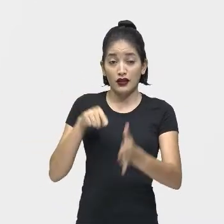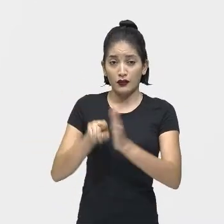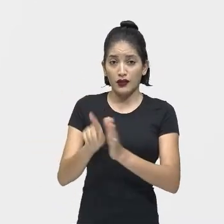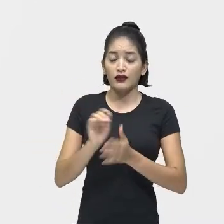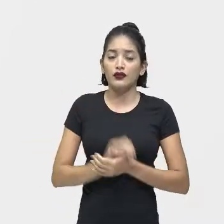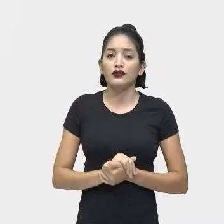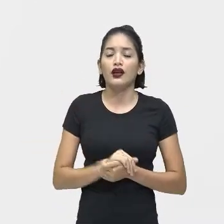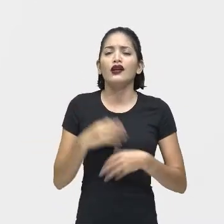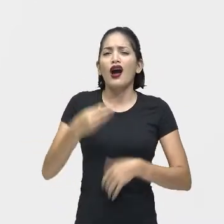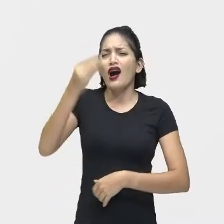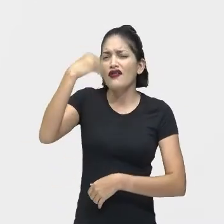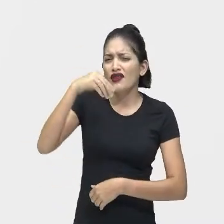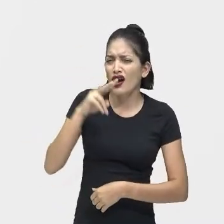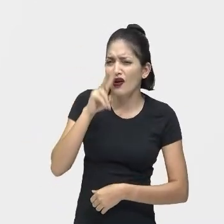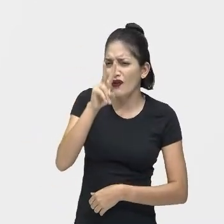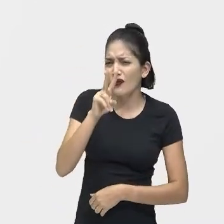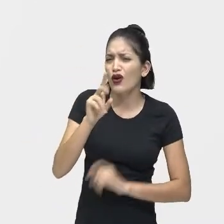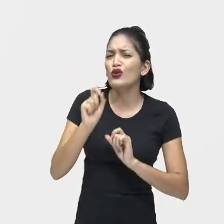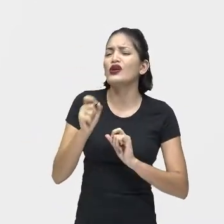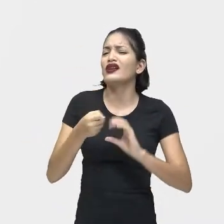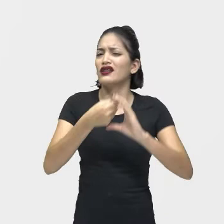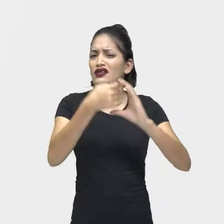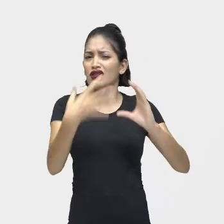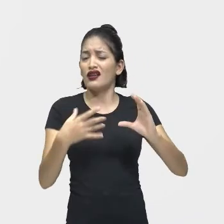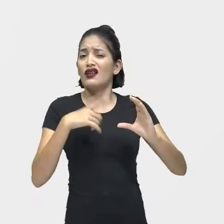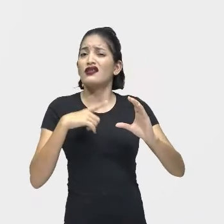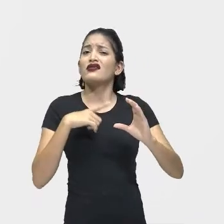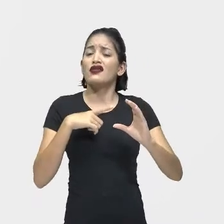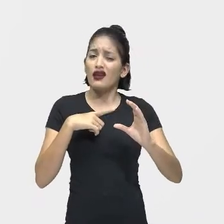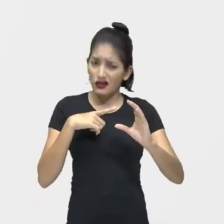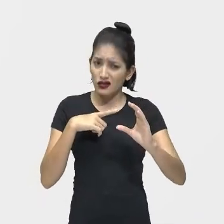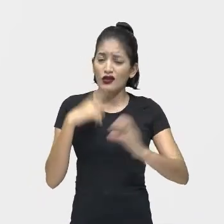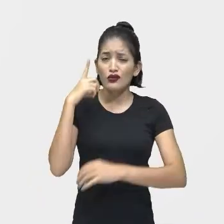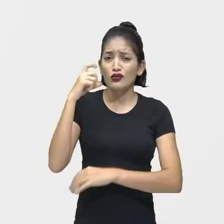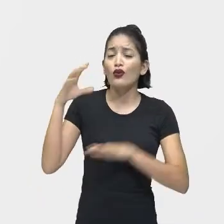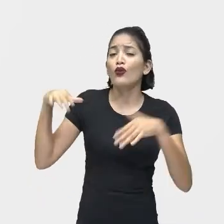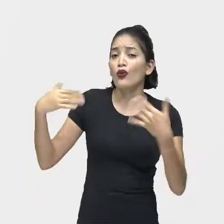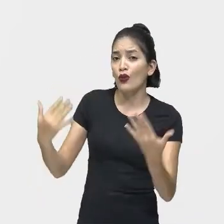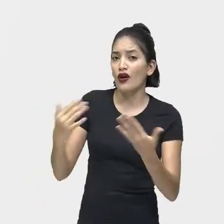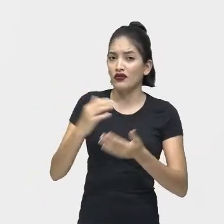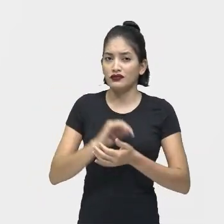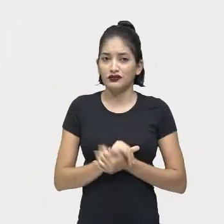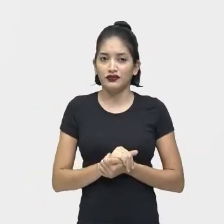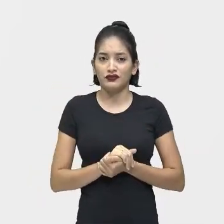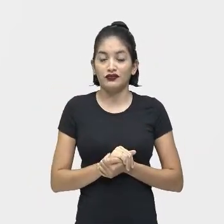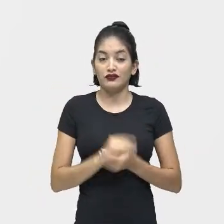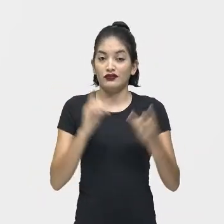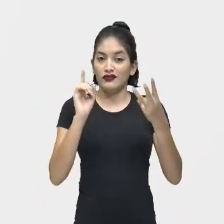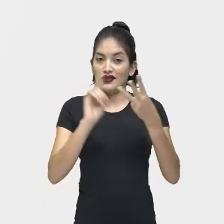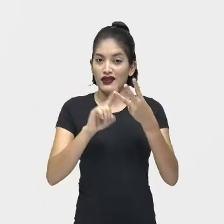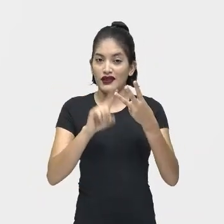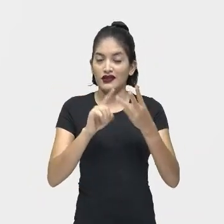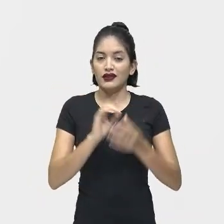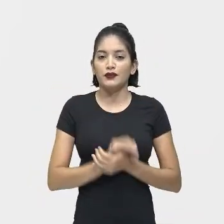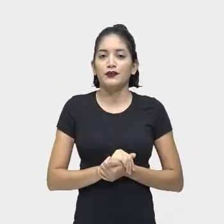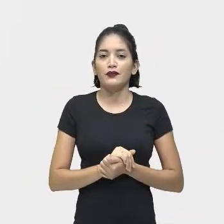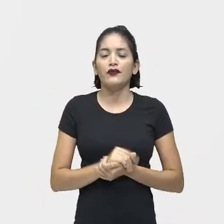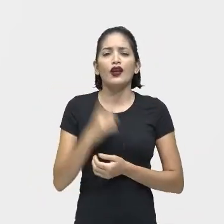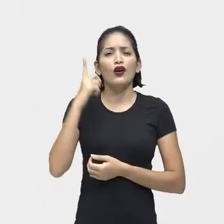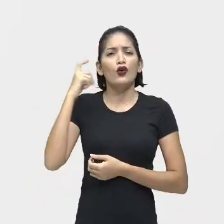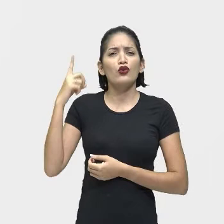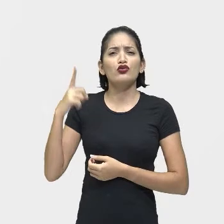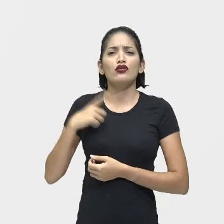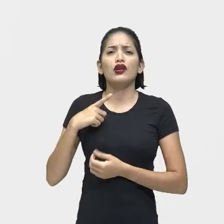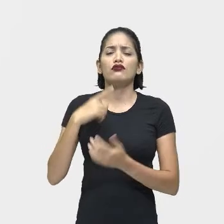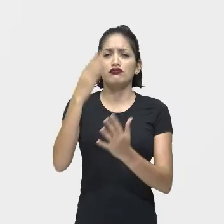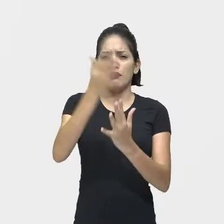à intensidade podemos classificar os sons? Respondam. A terceira: como os sons podem